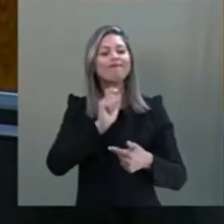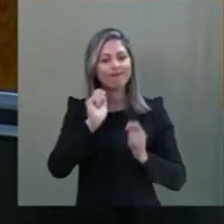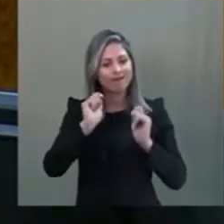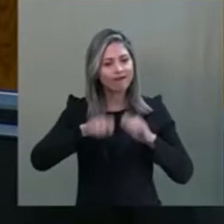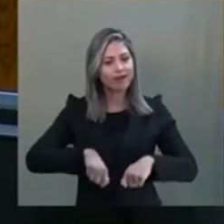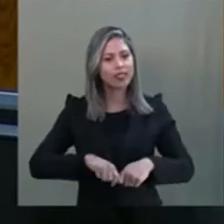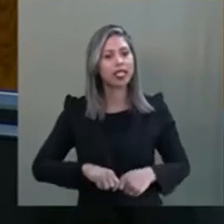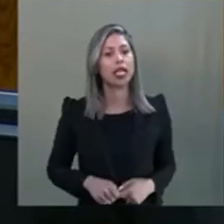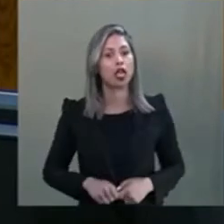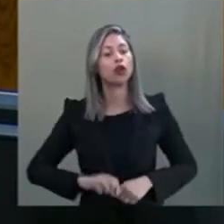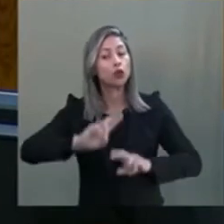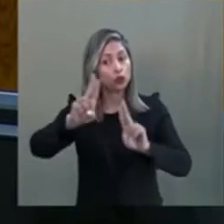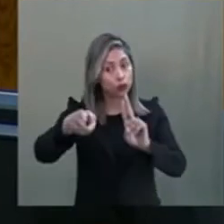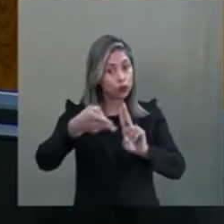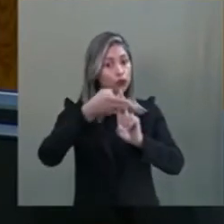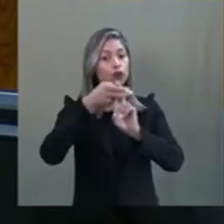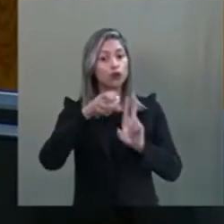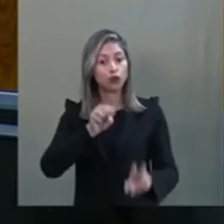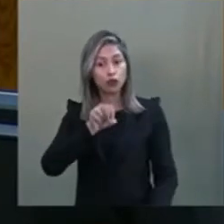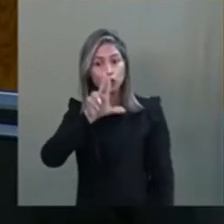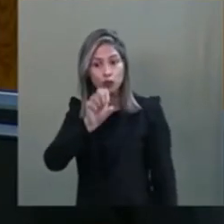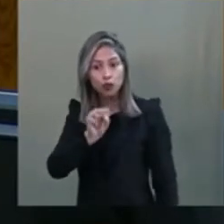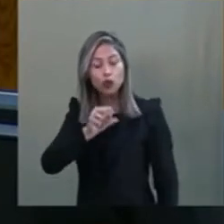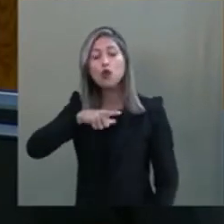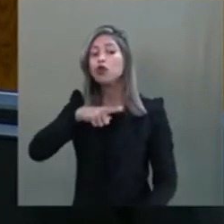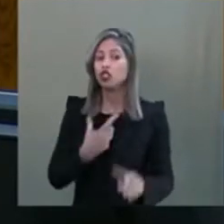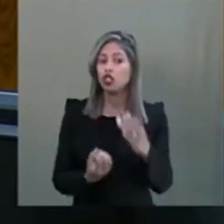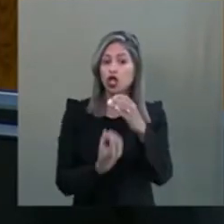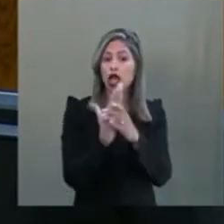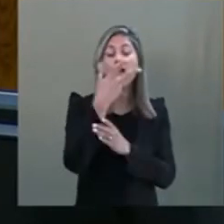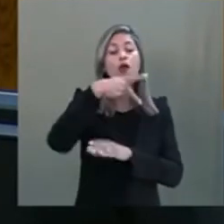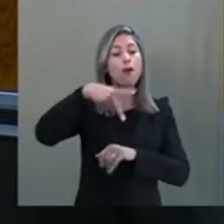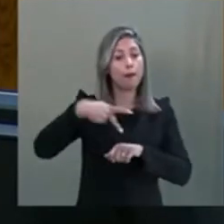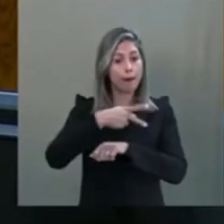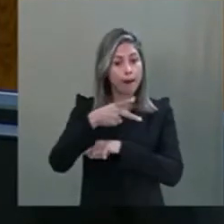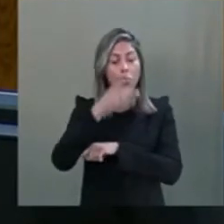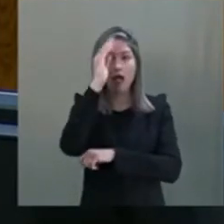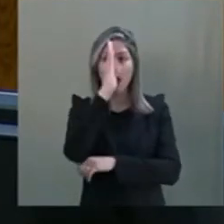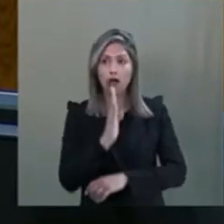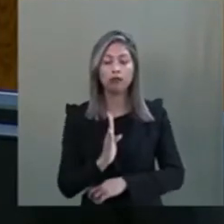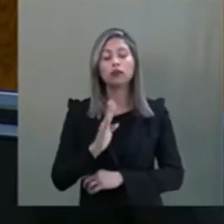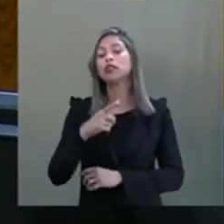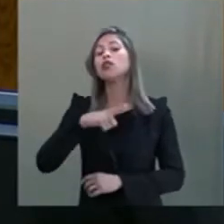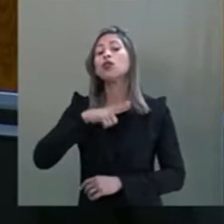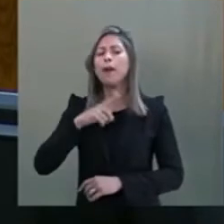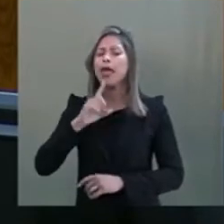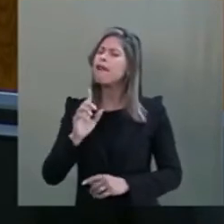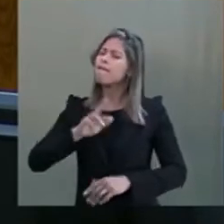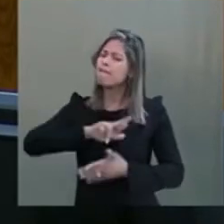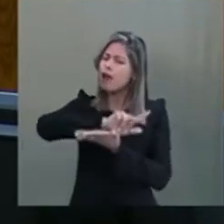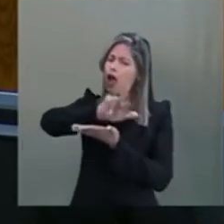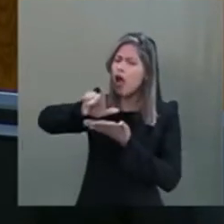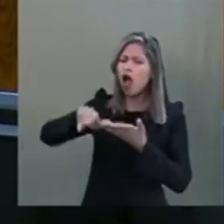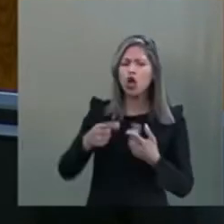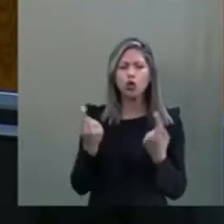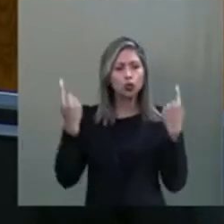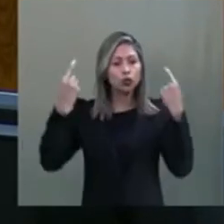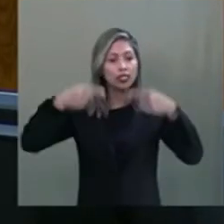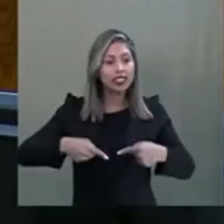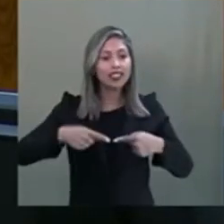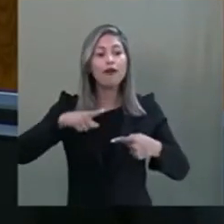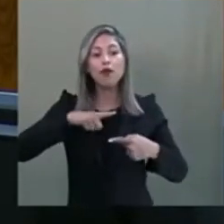Sistema Único de Saúde, outrora concebido no Brasil, com todos os desafios que enfrenta um país